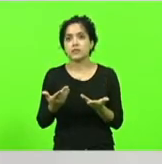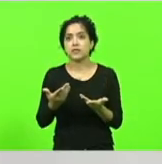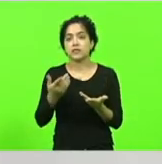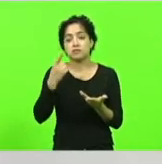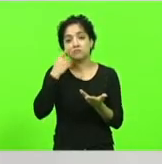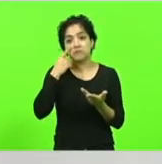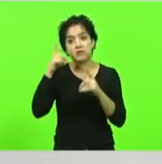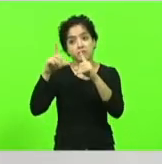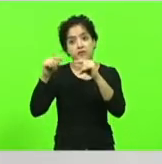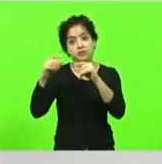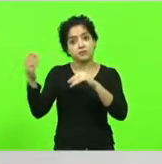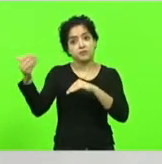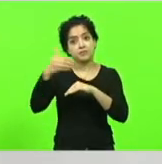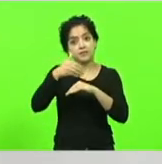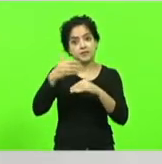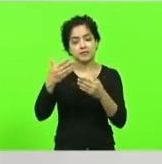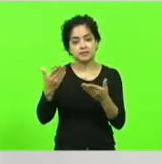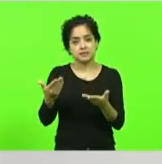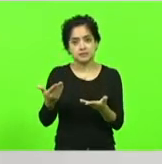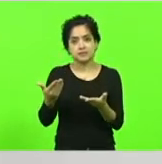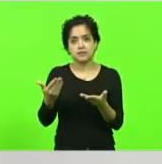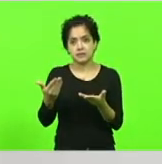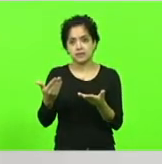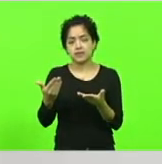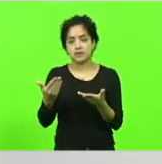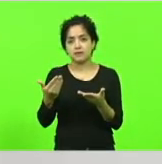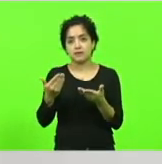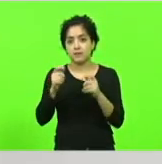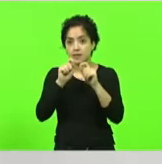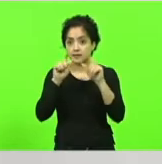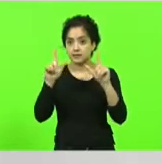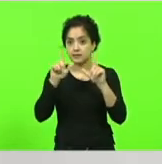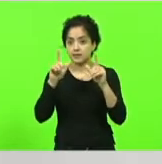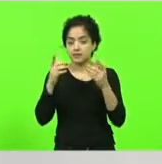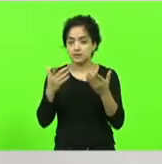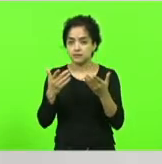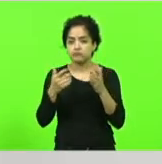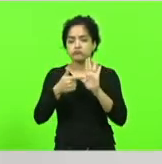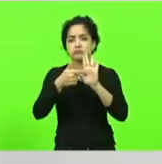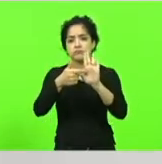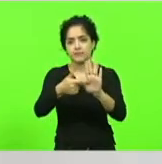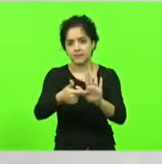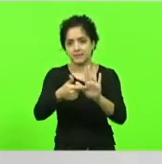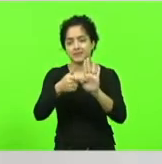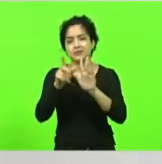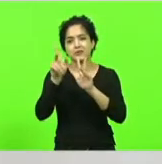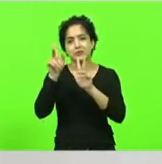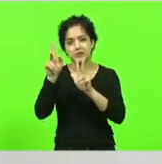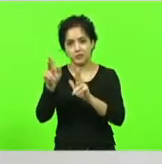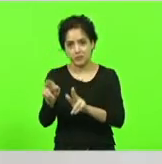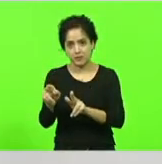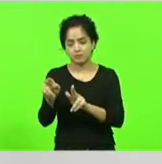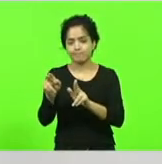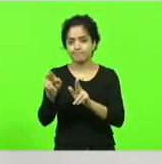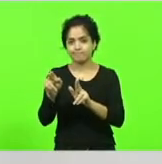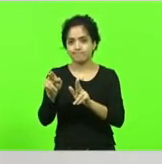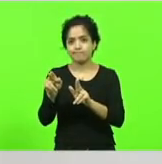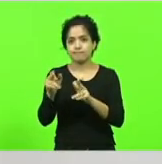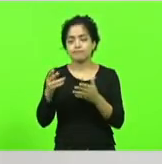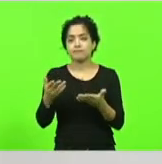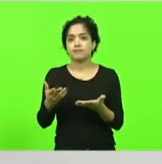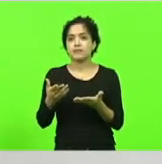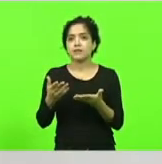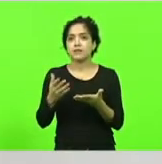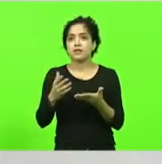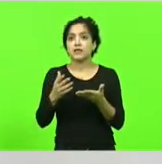Brasília, não mais, né, atenção a isso, mas apresentei um projeto exatamente quase idêntico a esse, que